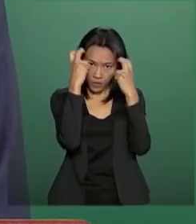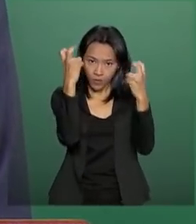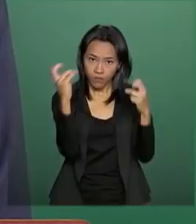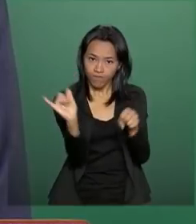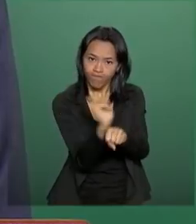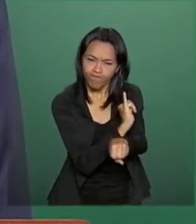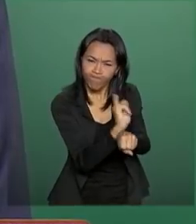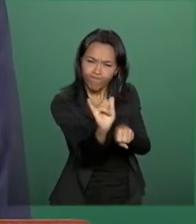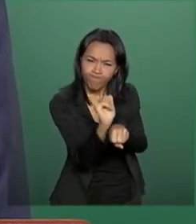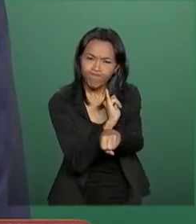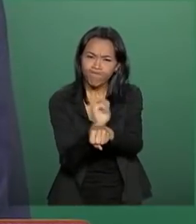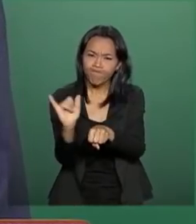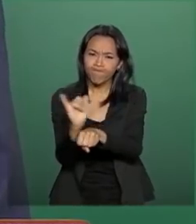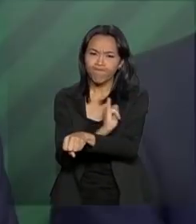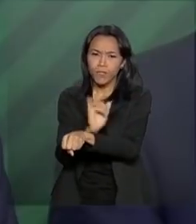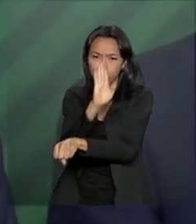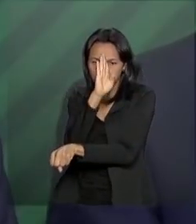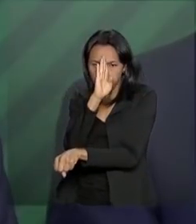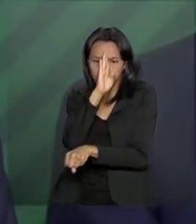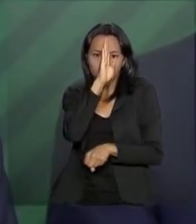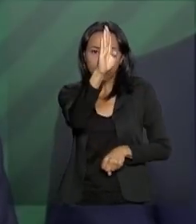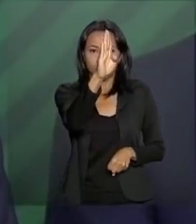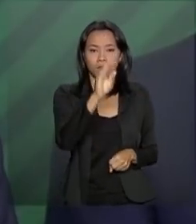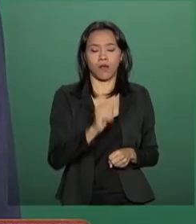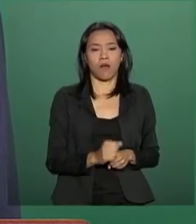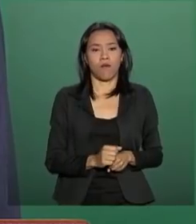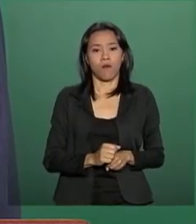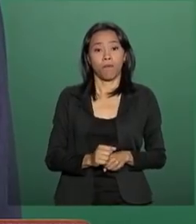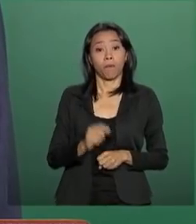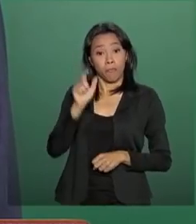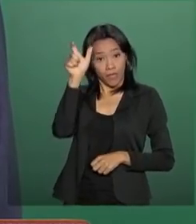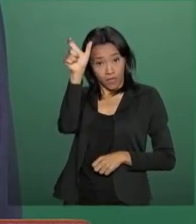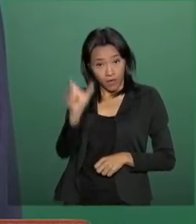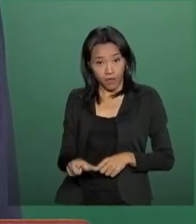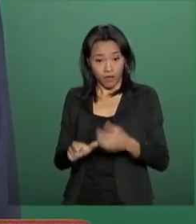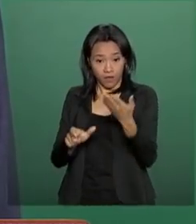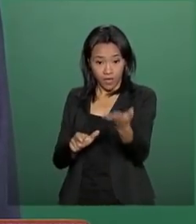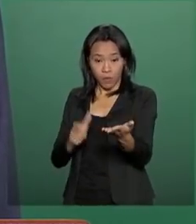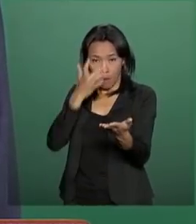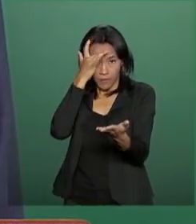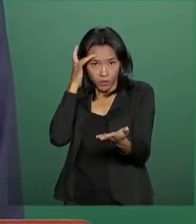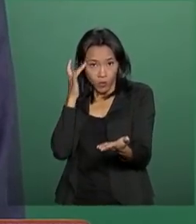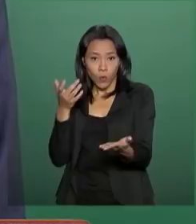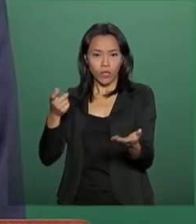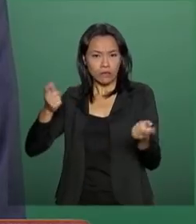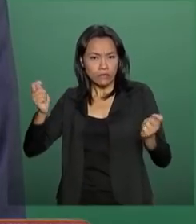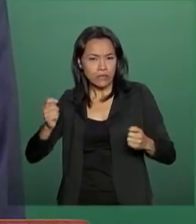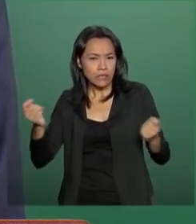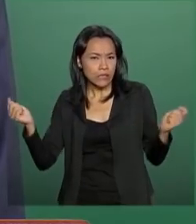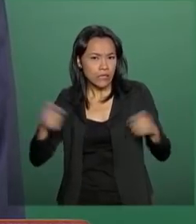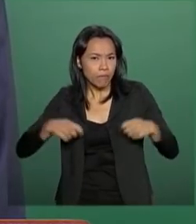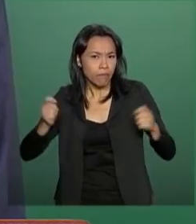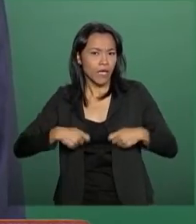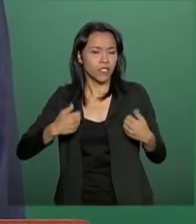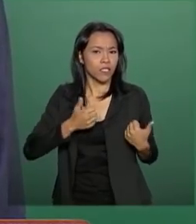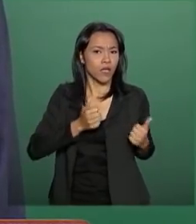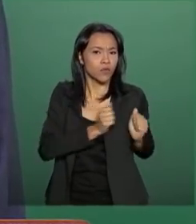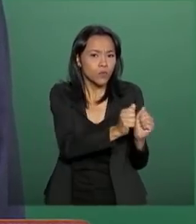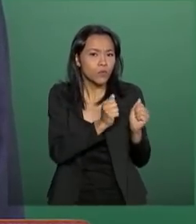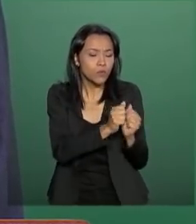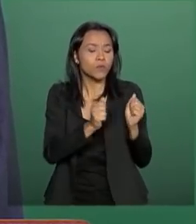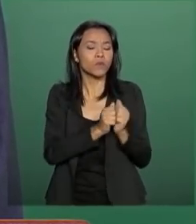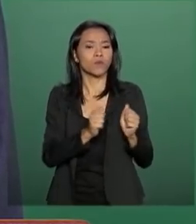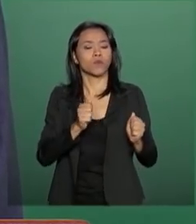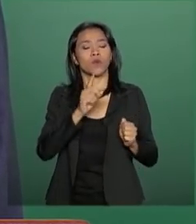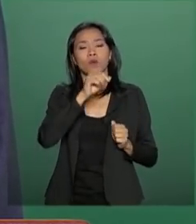o cabeça desse sistema, me tornando alguém capaz de estar junto ao presidente, levando